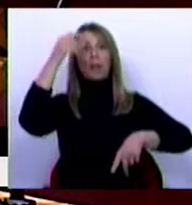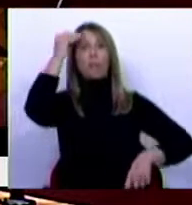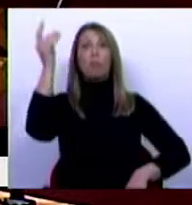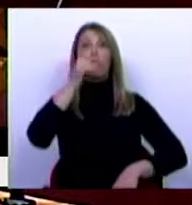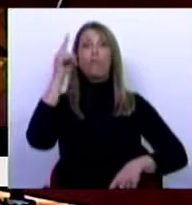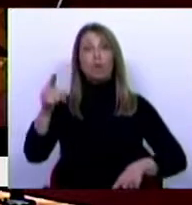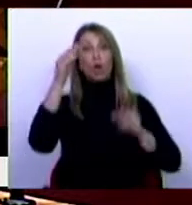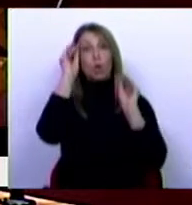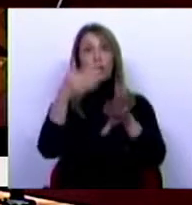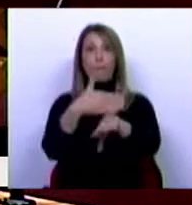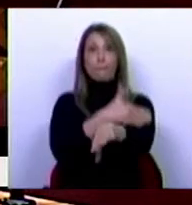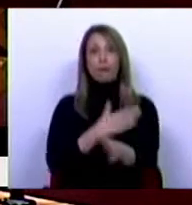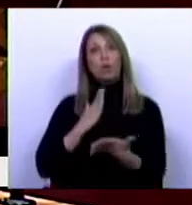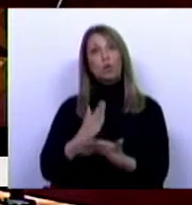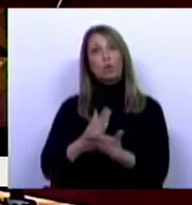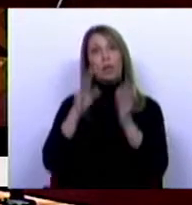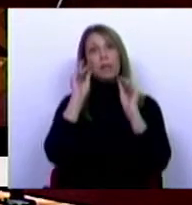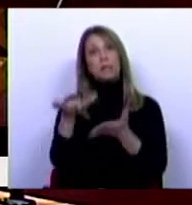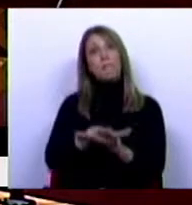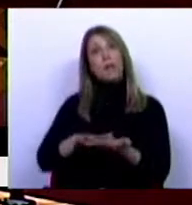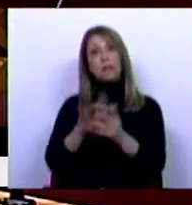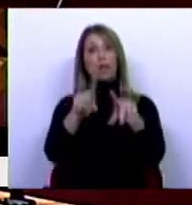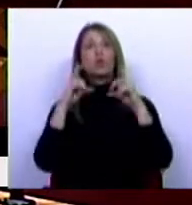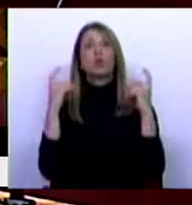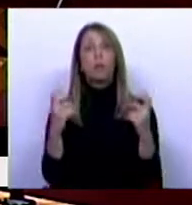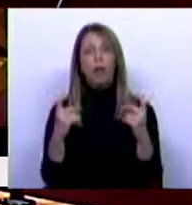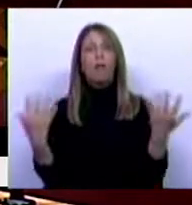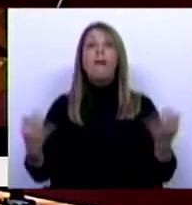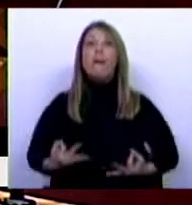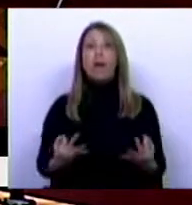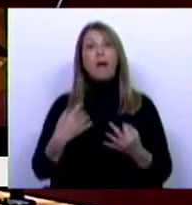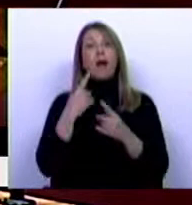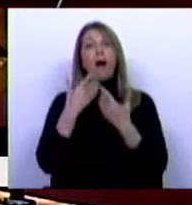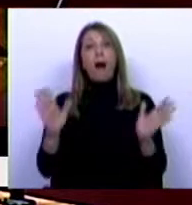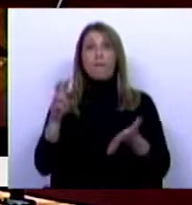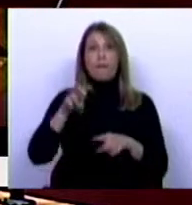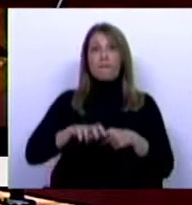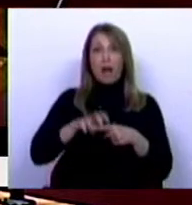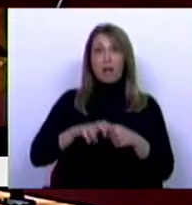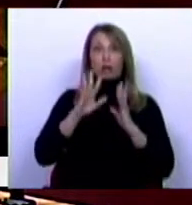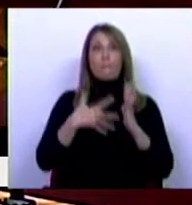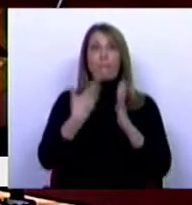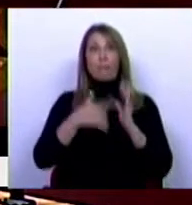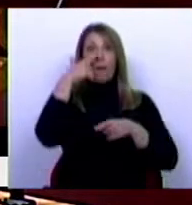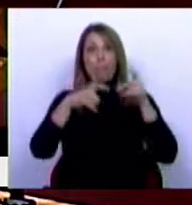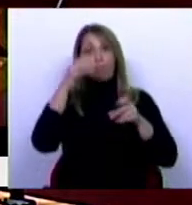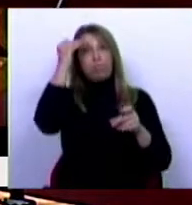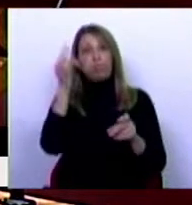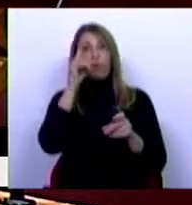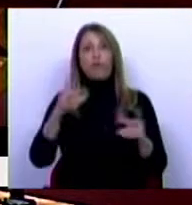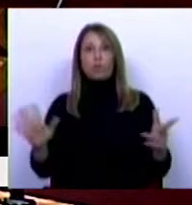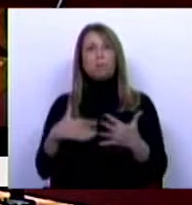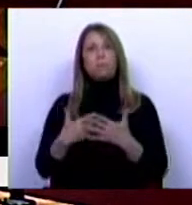de educação pré-escolar e de ensino básico e secundário. E a abertura de vagas no mapa do pessoal docente, reduzindo a norma de